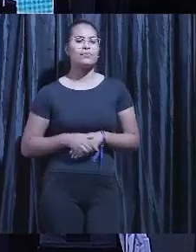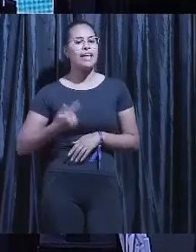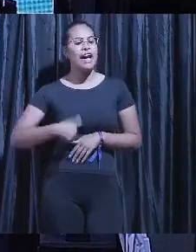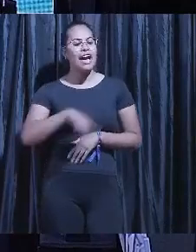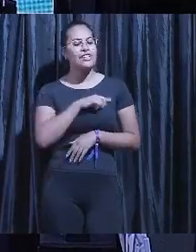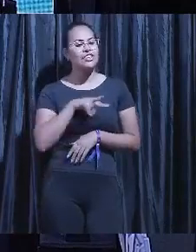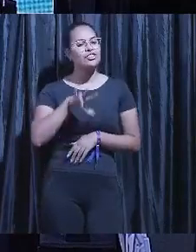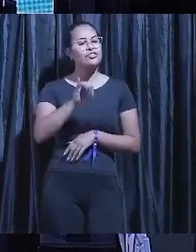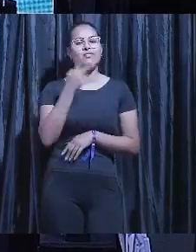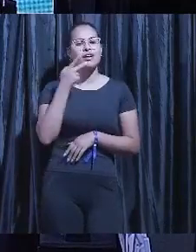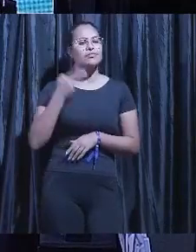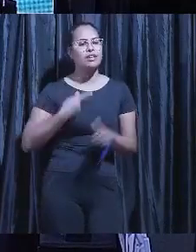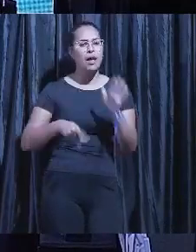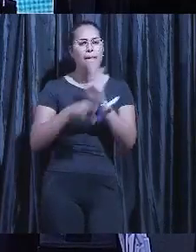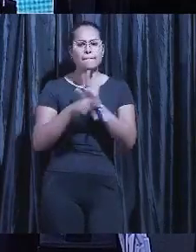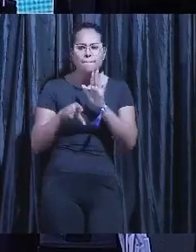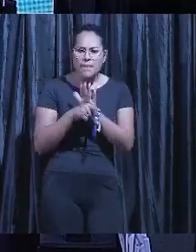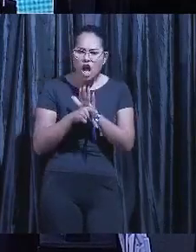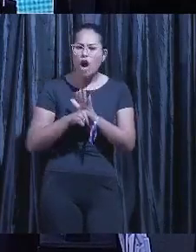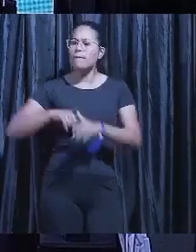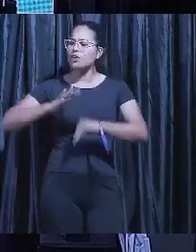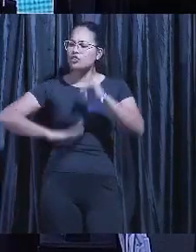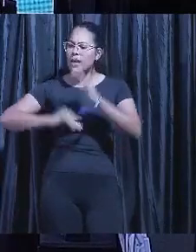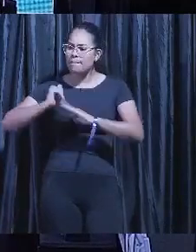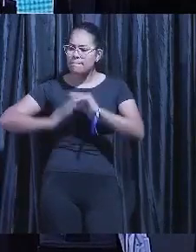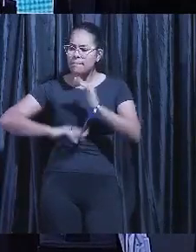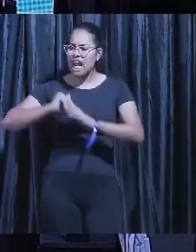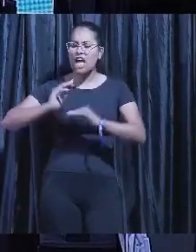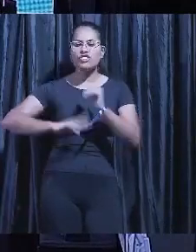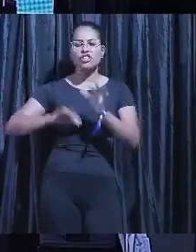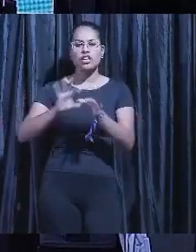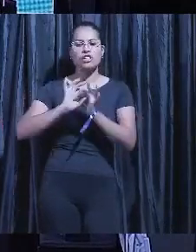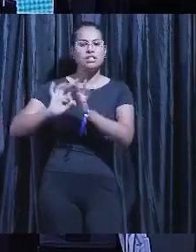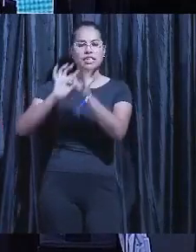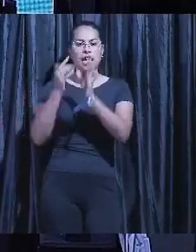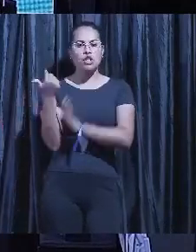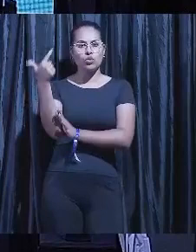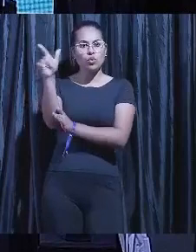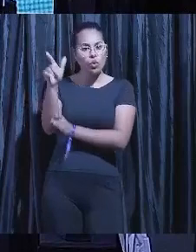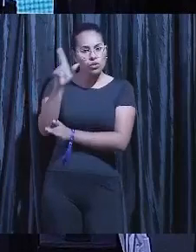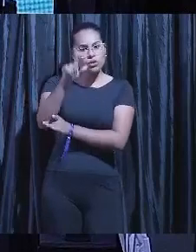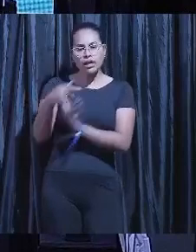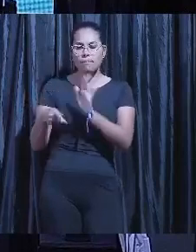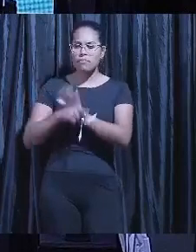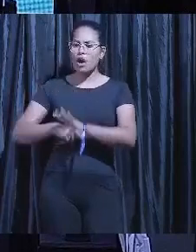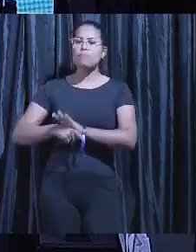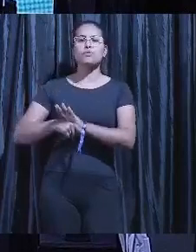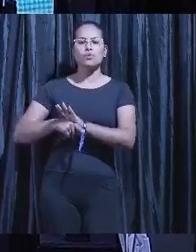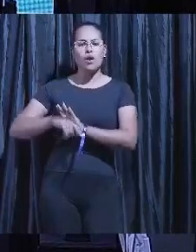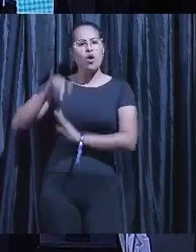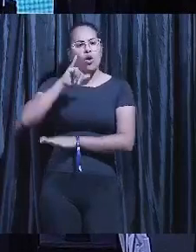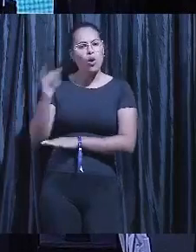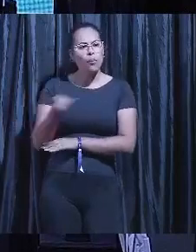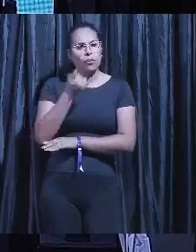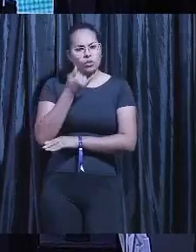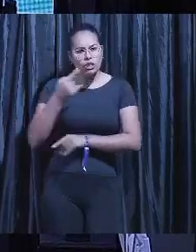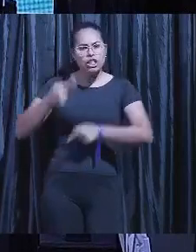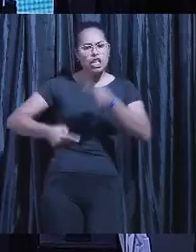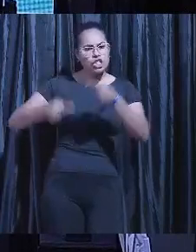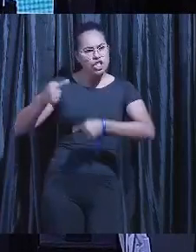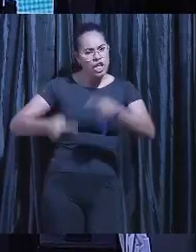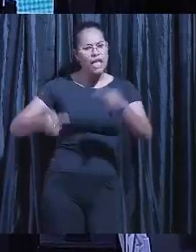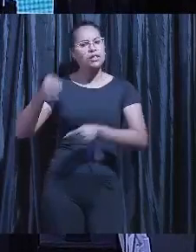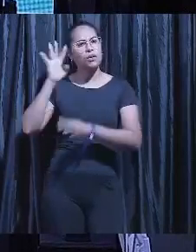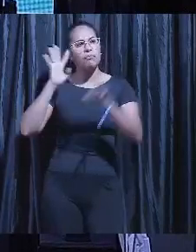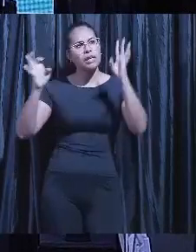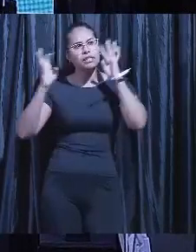eu vou falar um pouco de iniciativas para a mudança de cenário, que são possibilidades de diálogo, pensando nesse processo